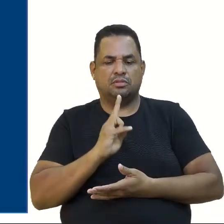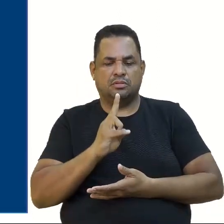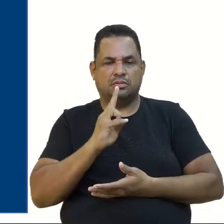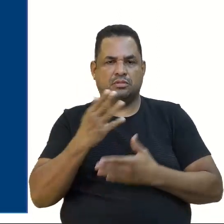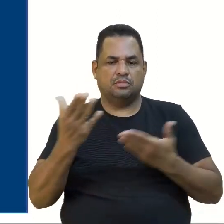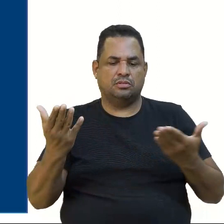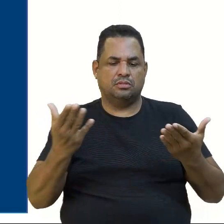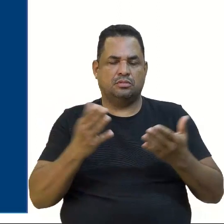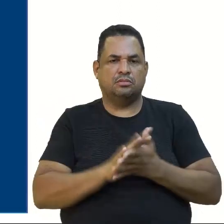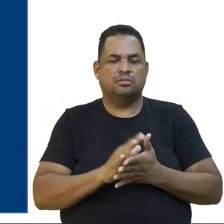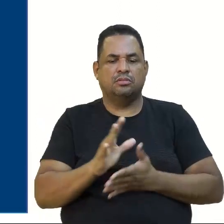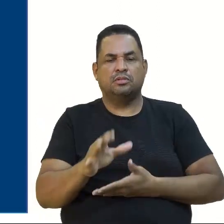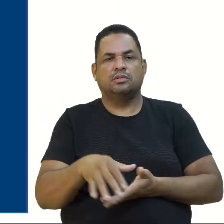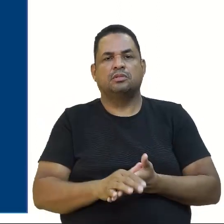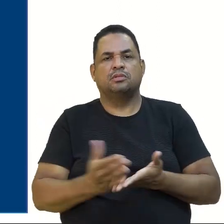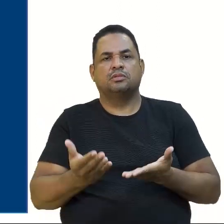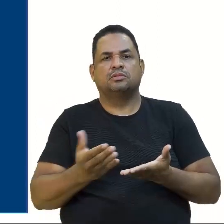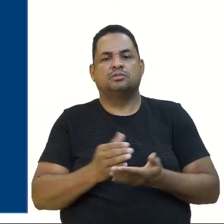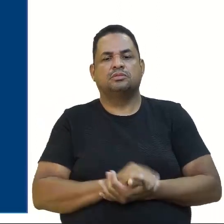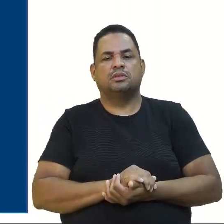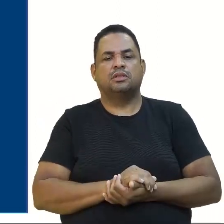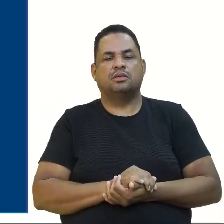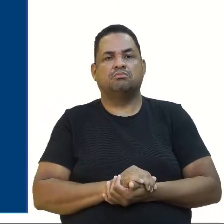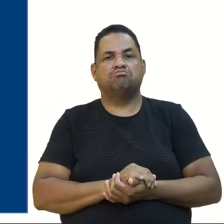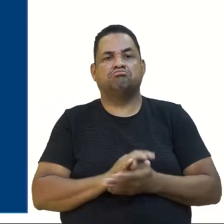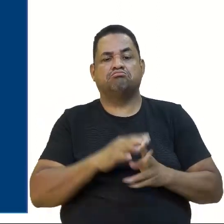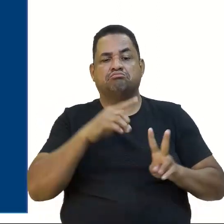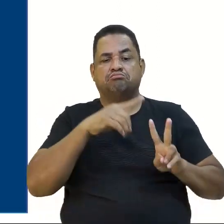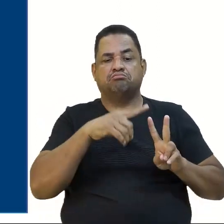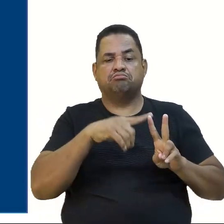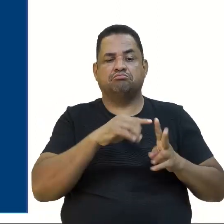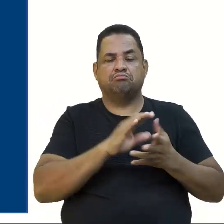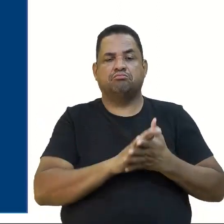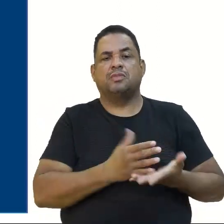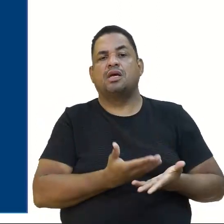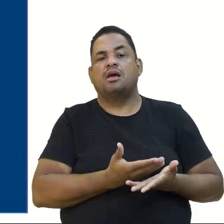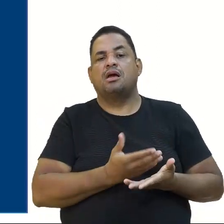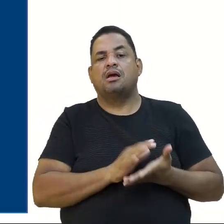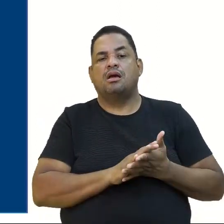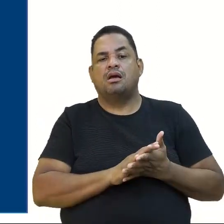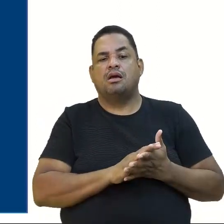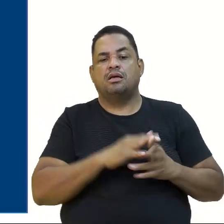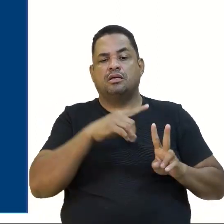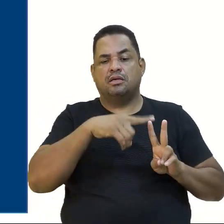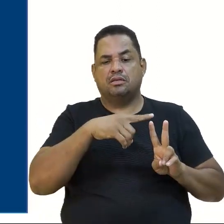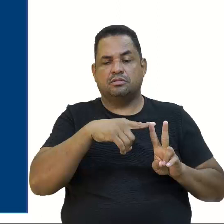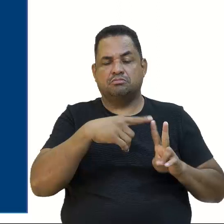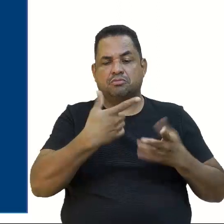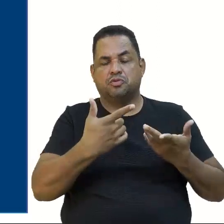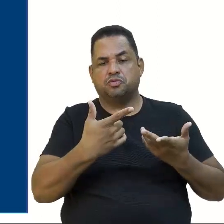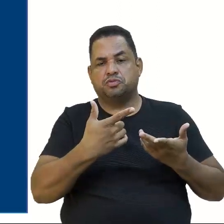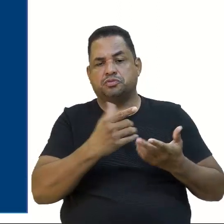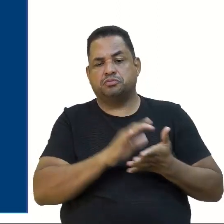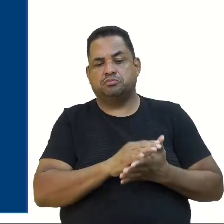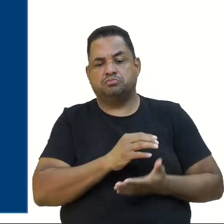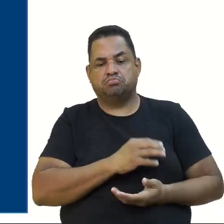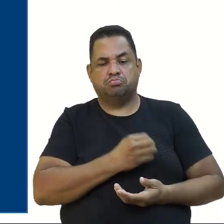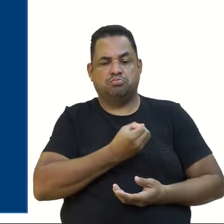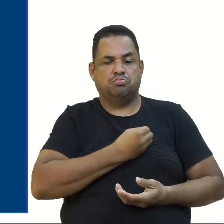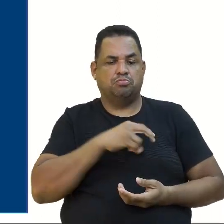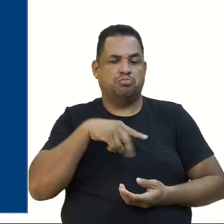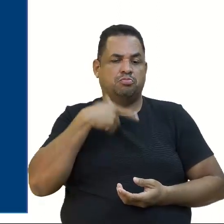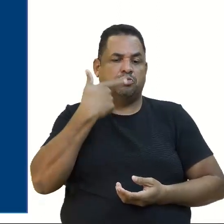a gente resolve raiz e potência, depois multiplicação e divisão e, por último, adição e subtração,